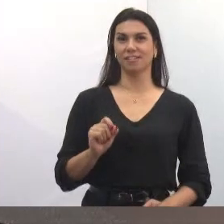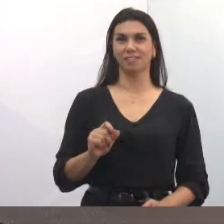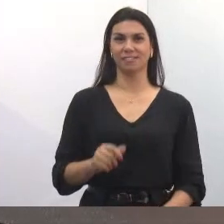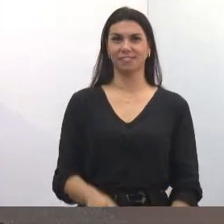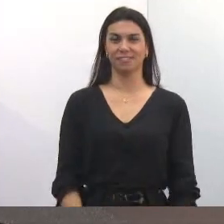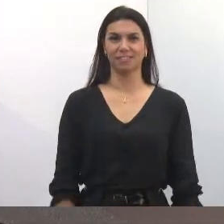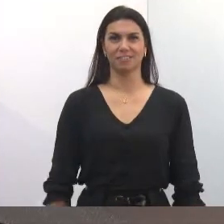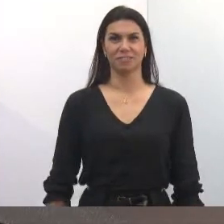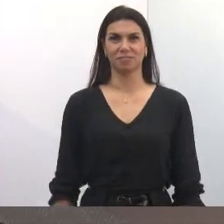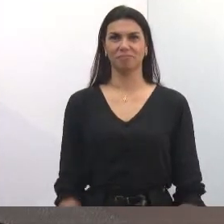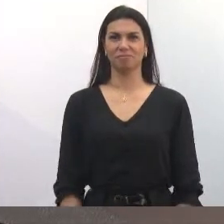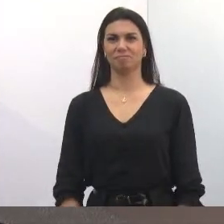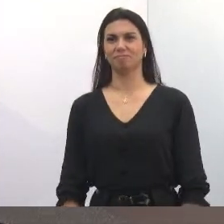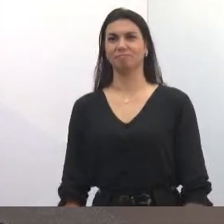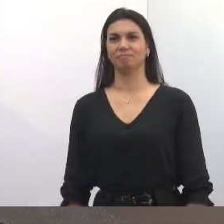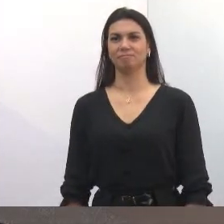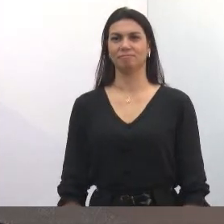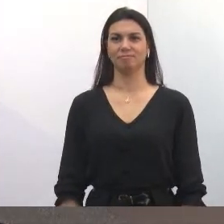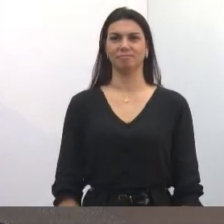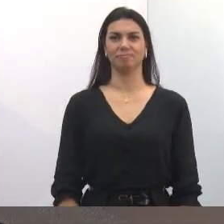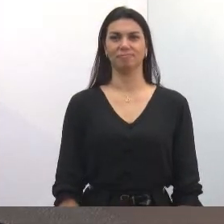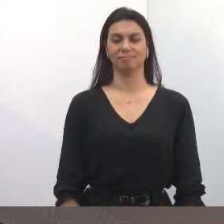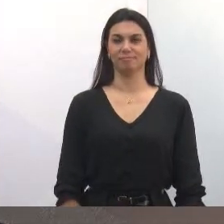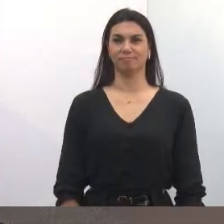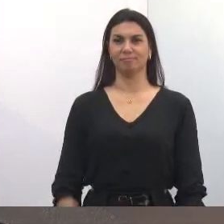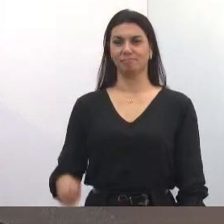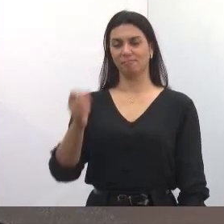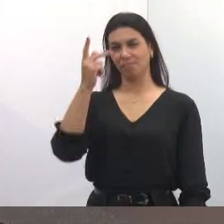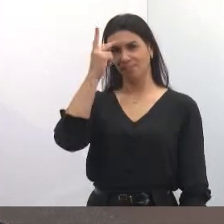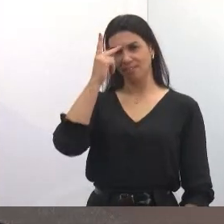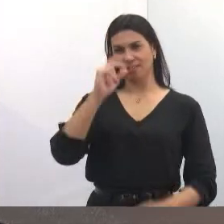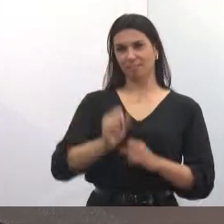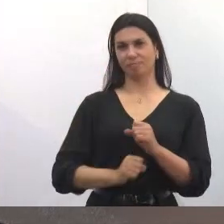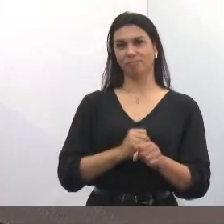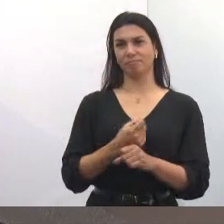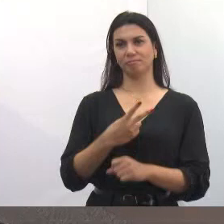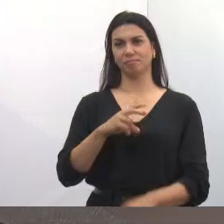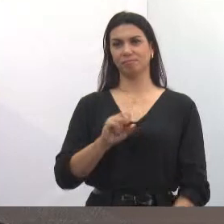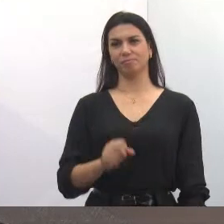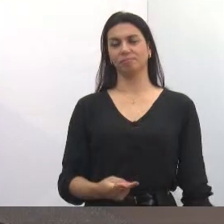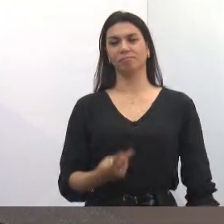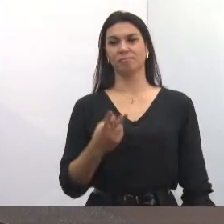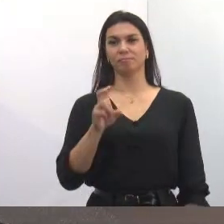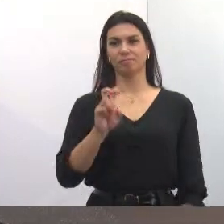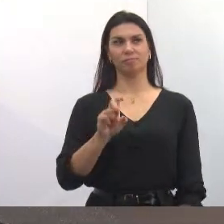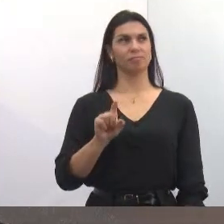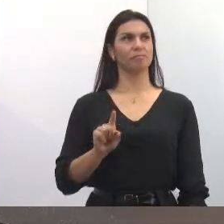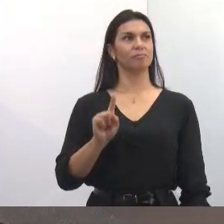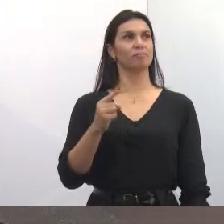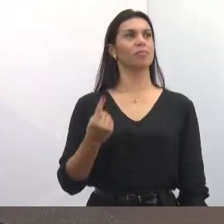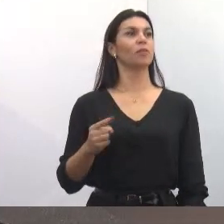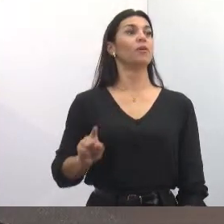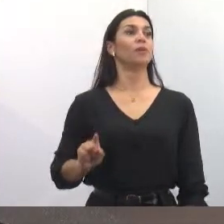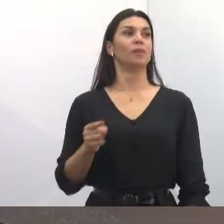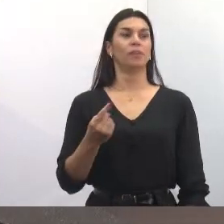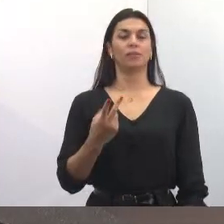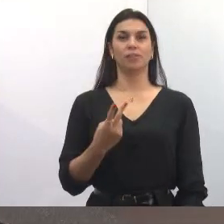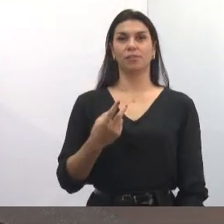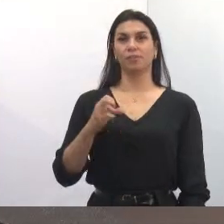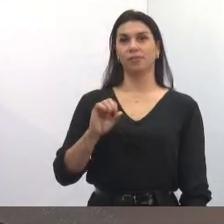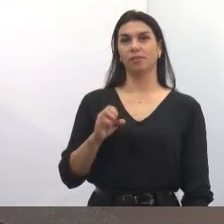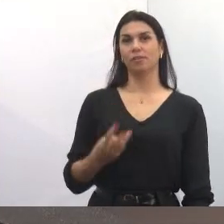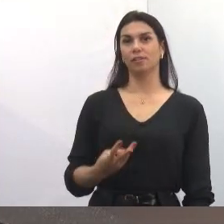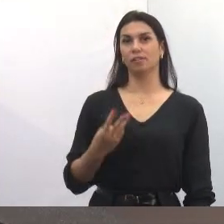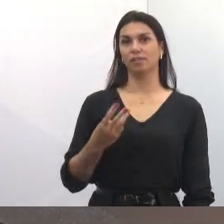pela atorial para o ano 2025 corresponde a 1.203 aposentados